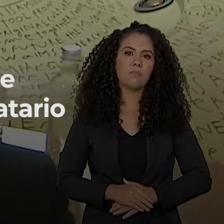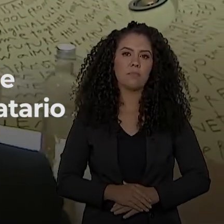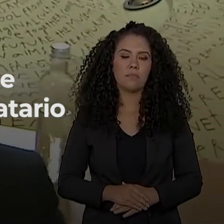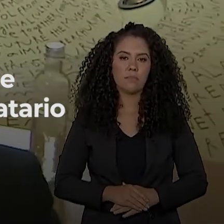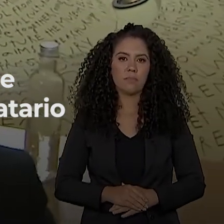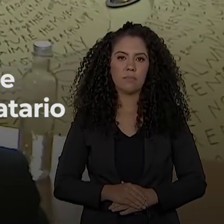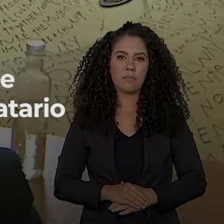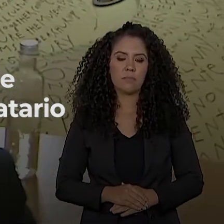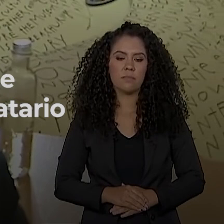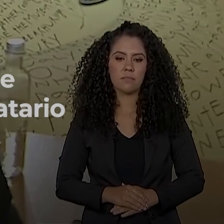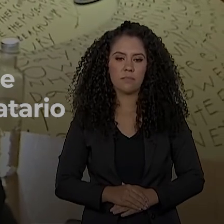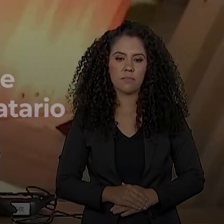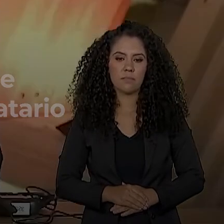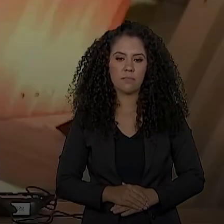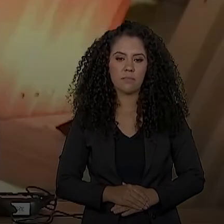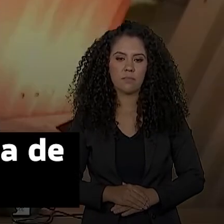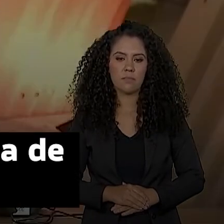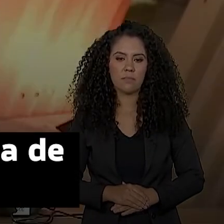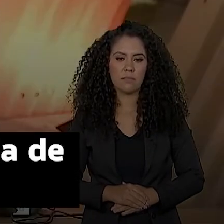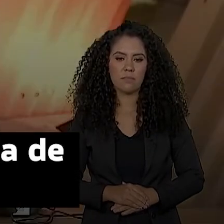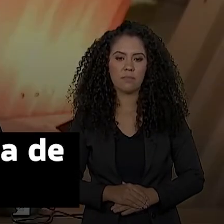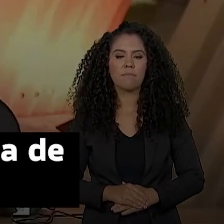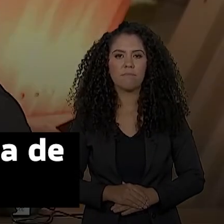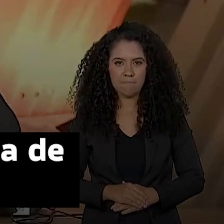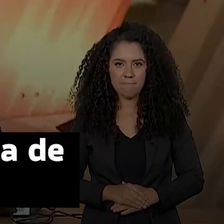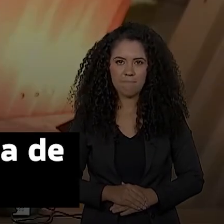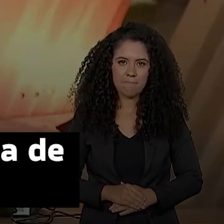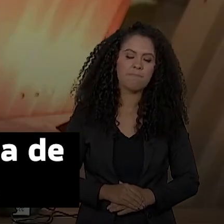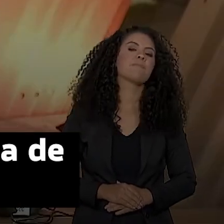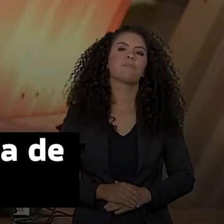a essa situação. Eu,